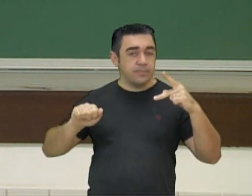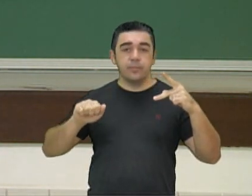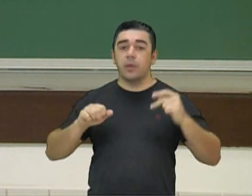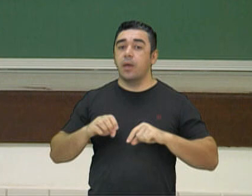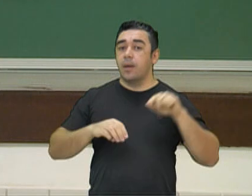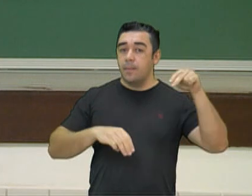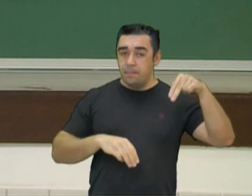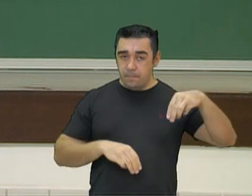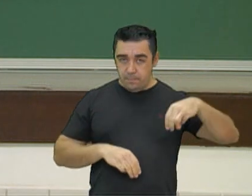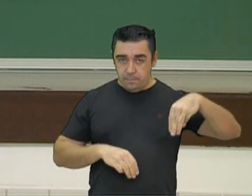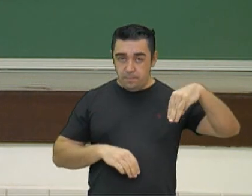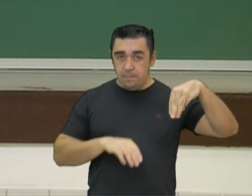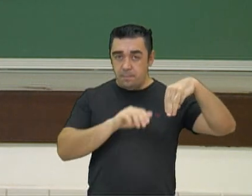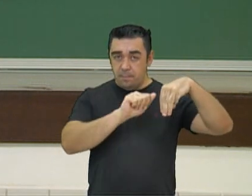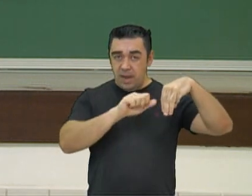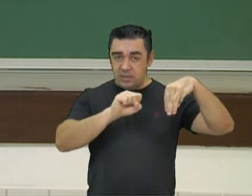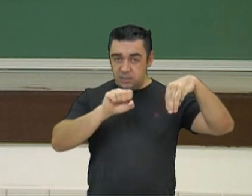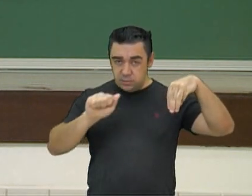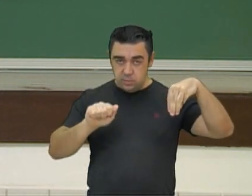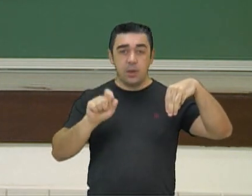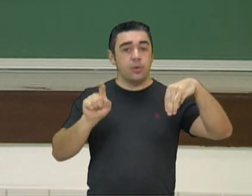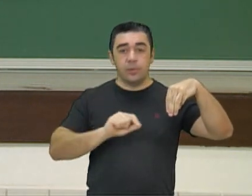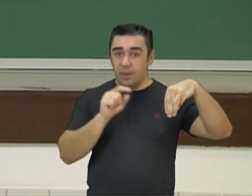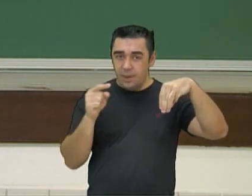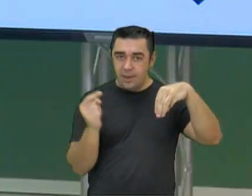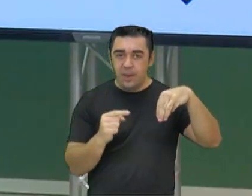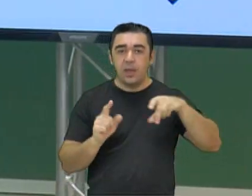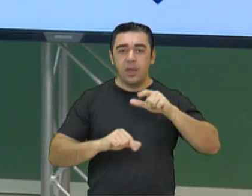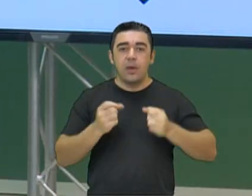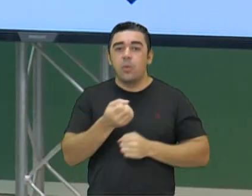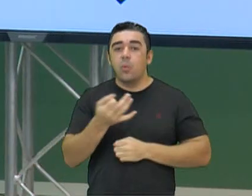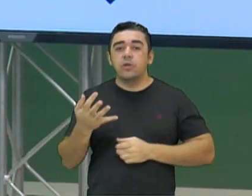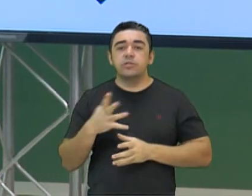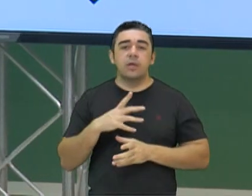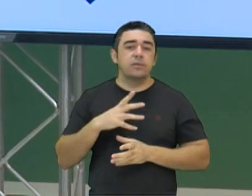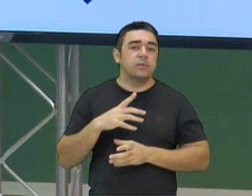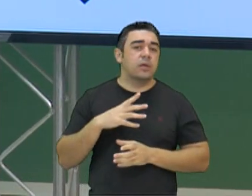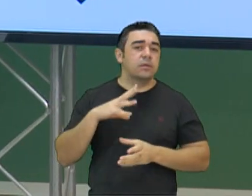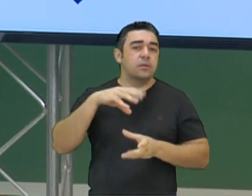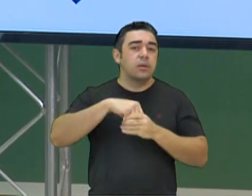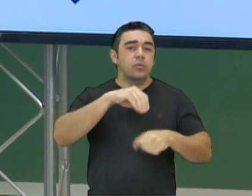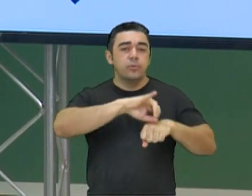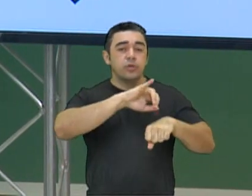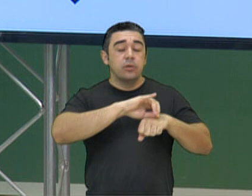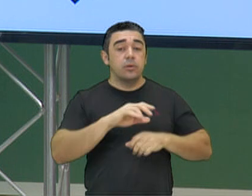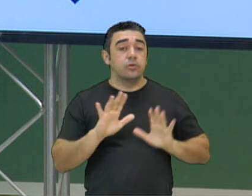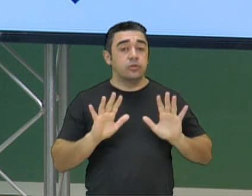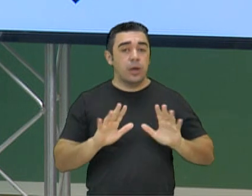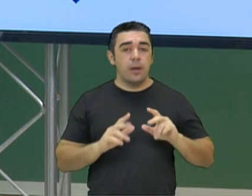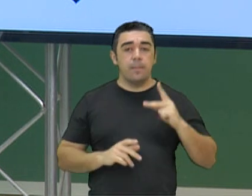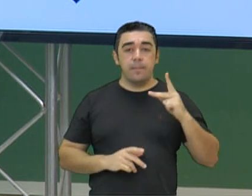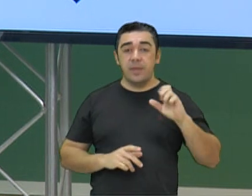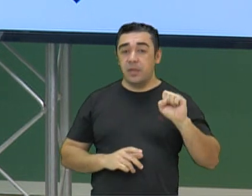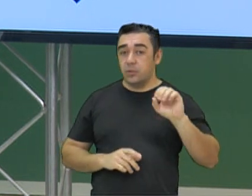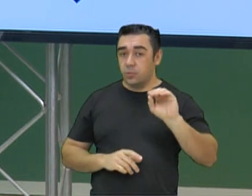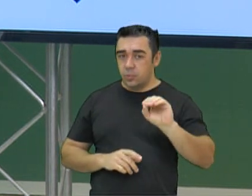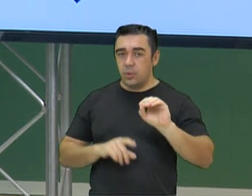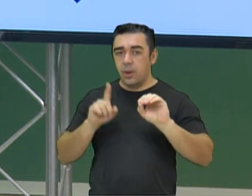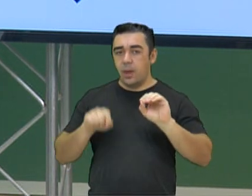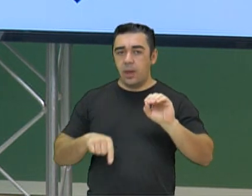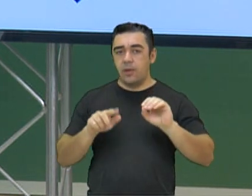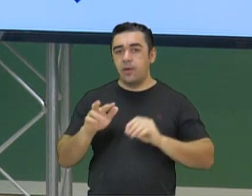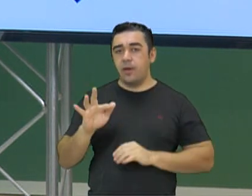escalar, propriedade do corpo devido à quantidade de matéria, enquanto que peso ele representa uma força.